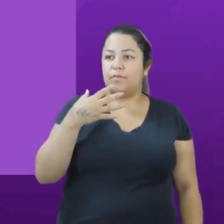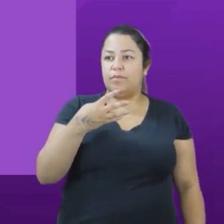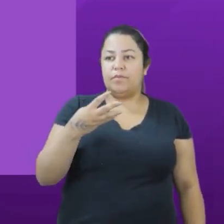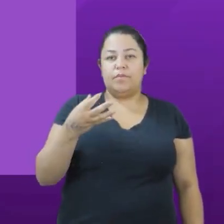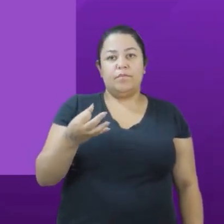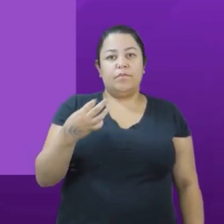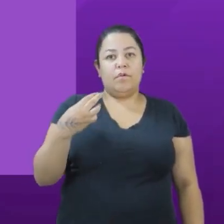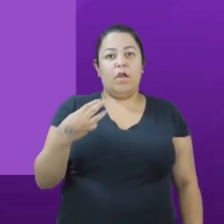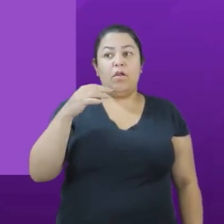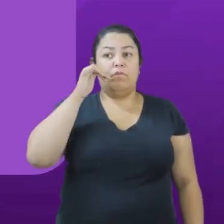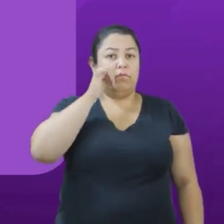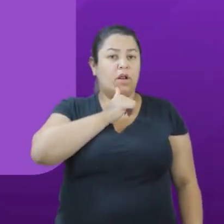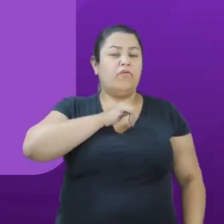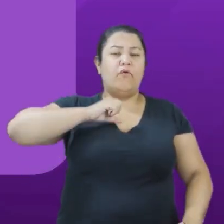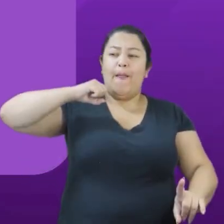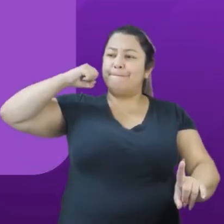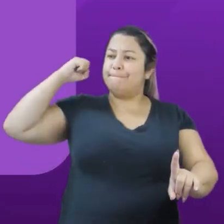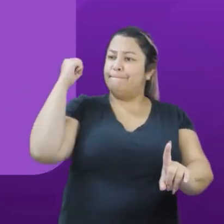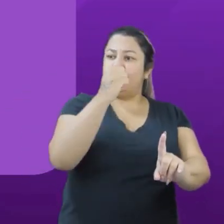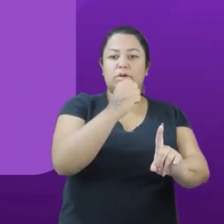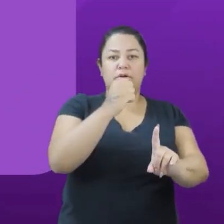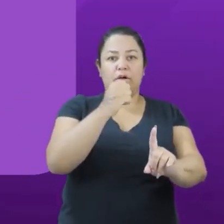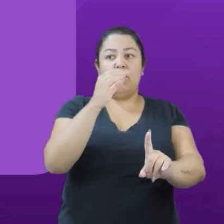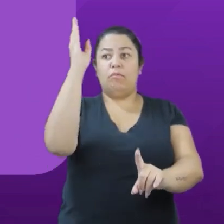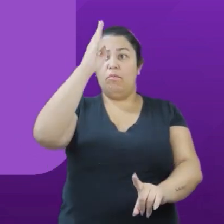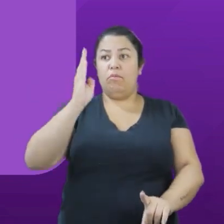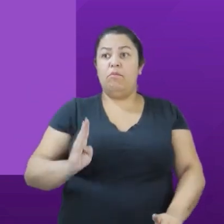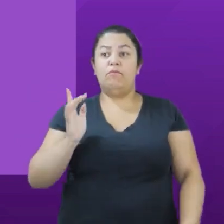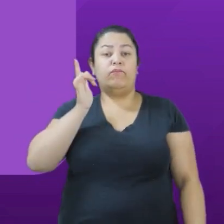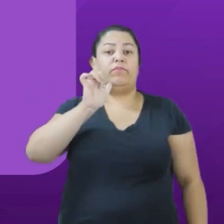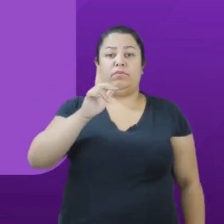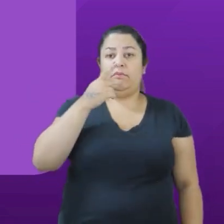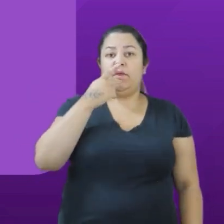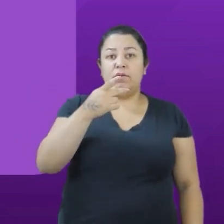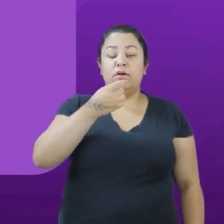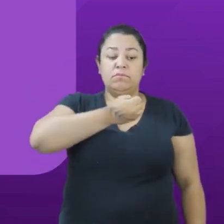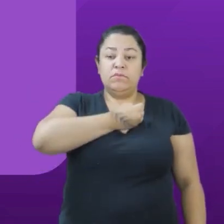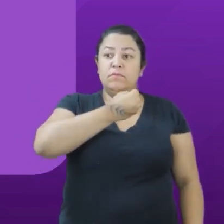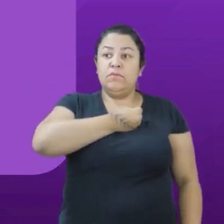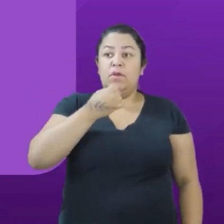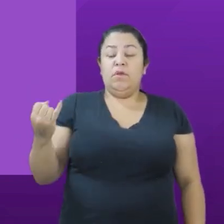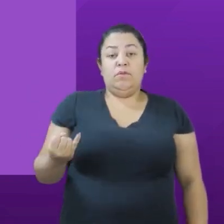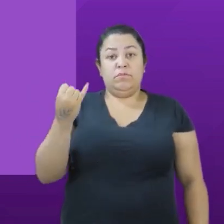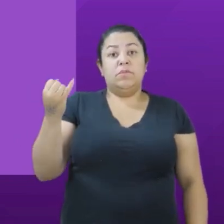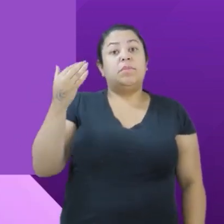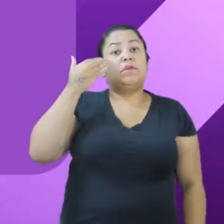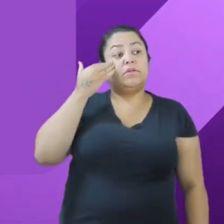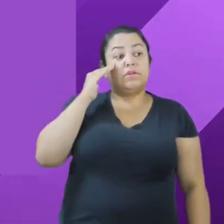47.463 mulheres foram assassinadas no Brasil. Eu vou repetir esse número porque é importante a gente repetir. É importante a gente